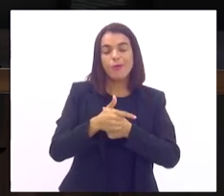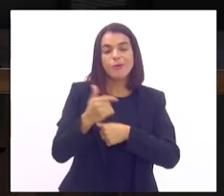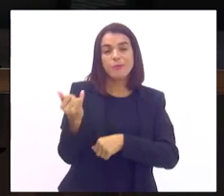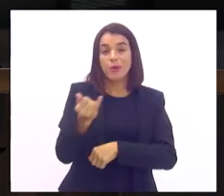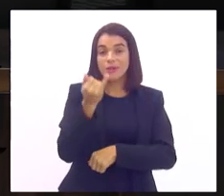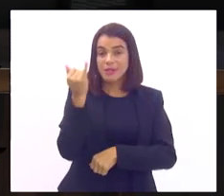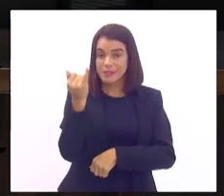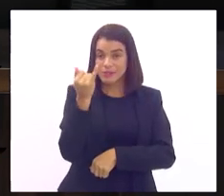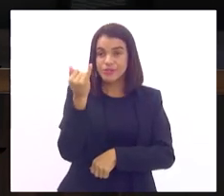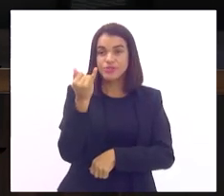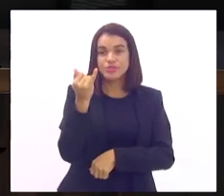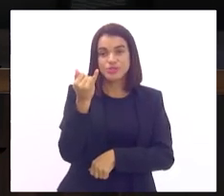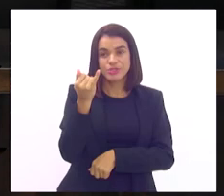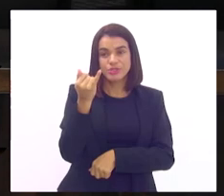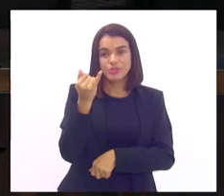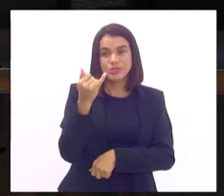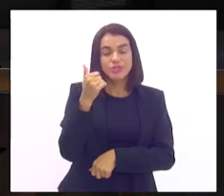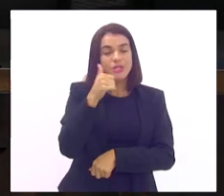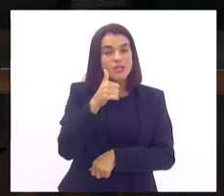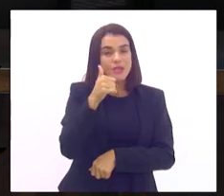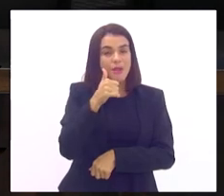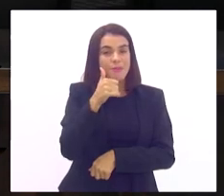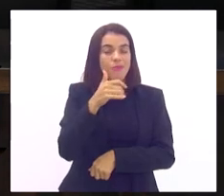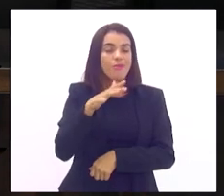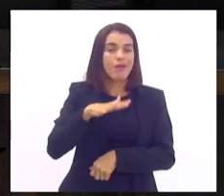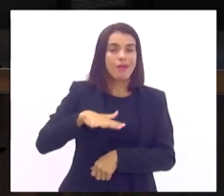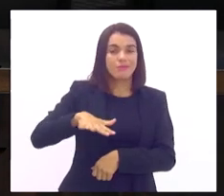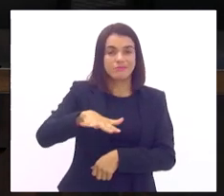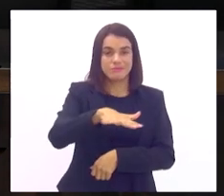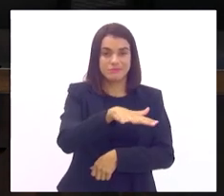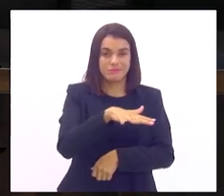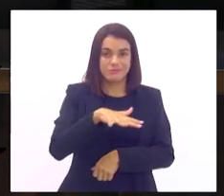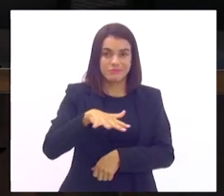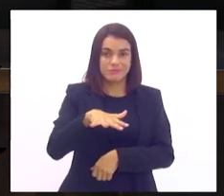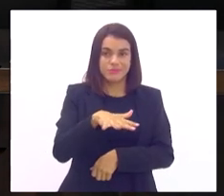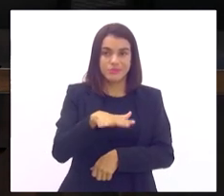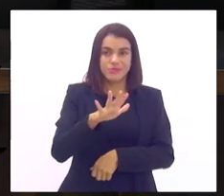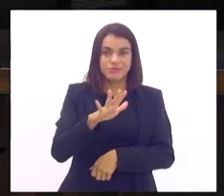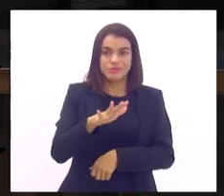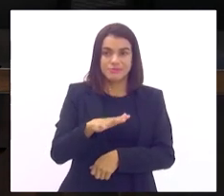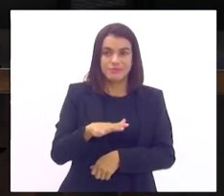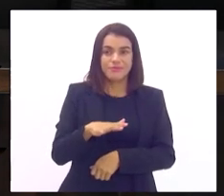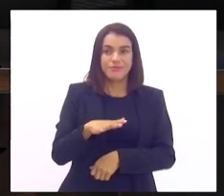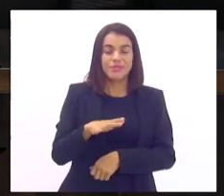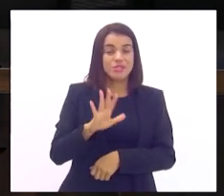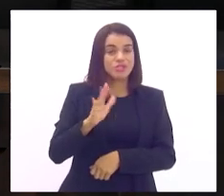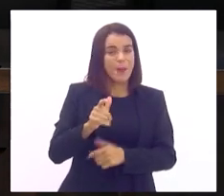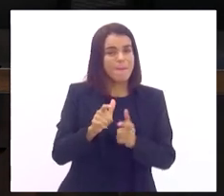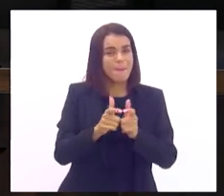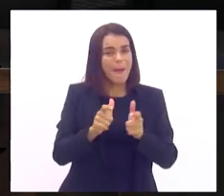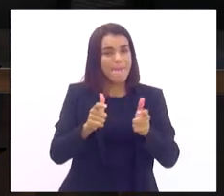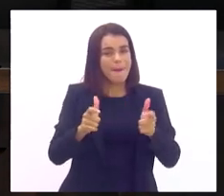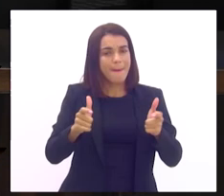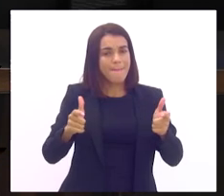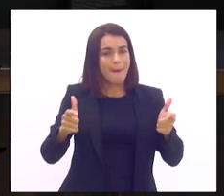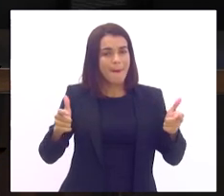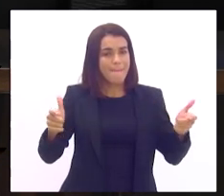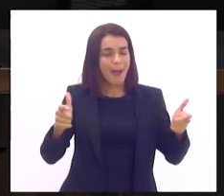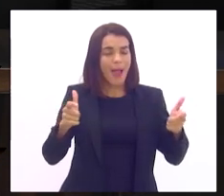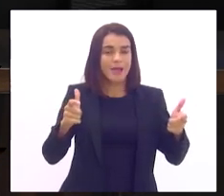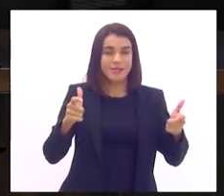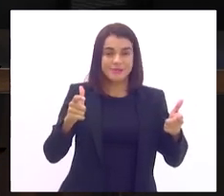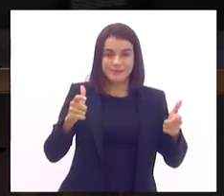relevante da mulher, né, e ação em larga distância, a maioria no